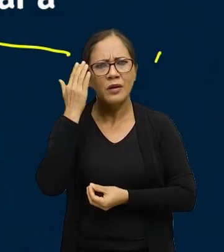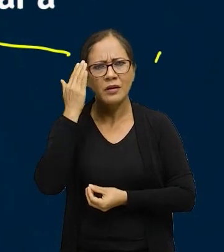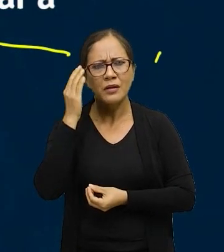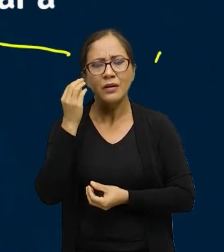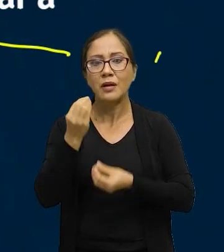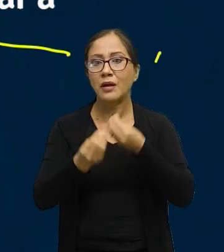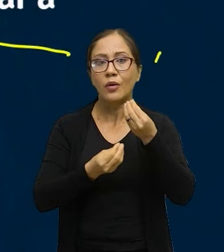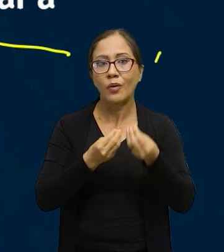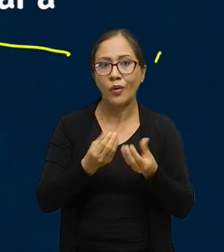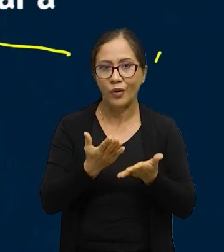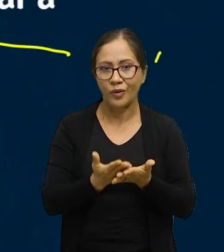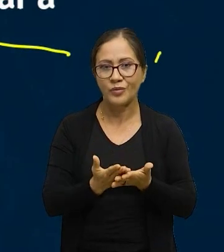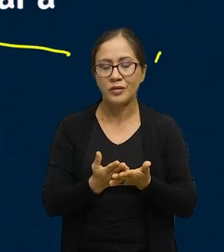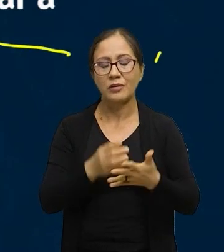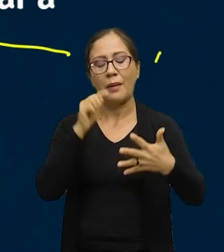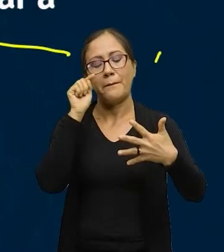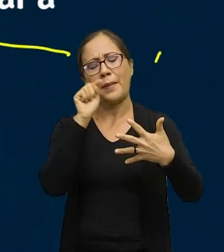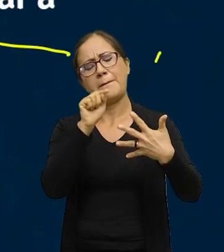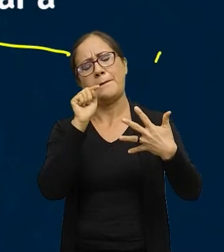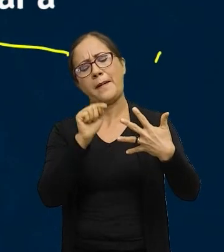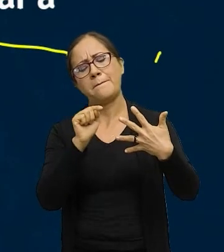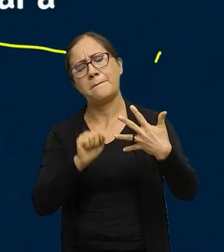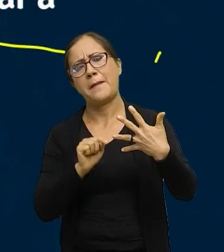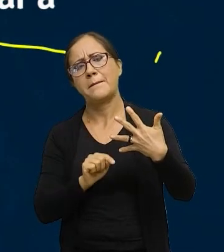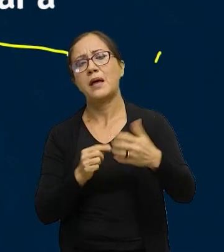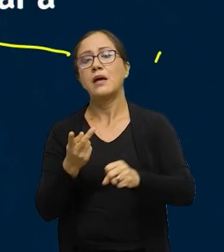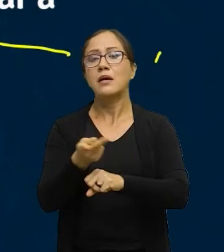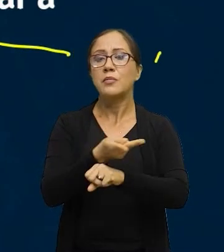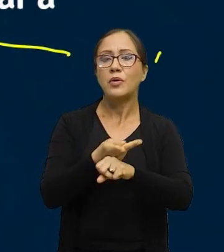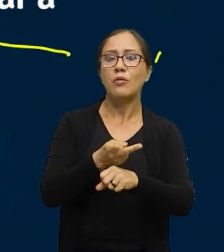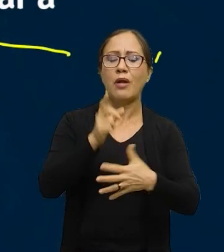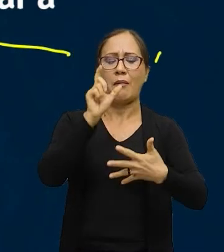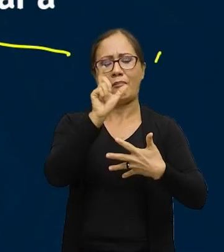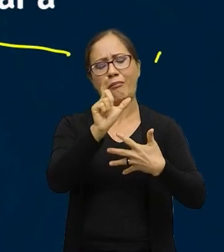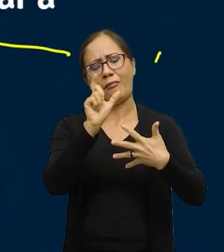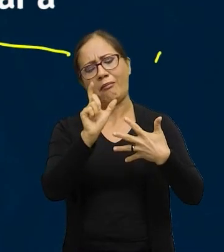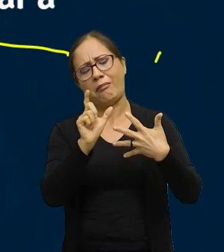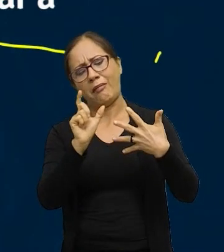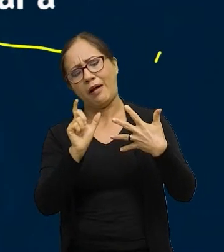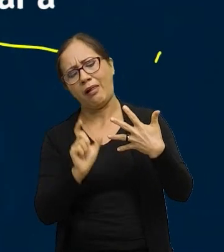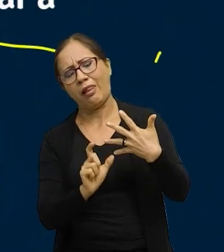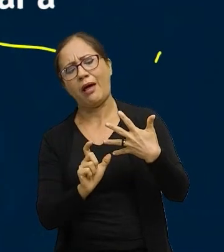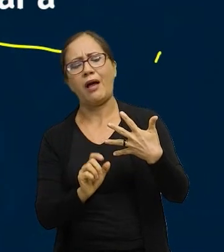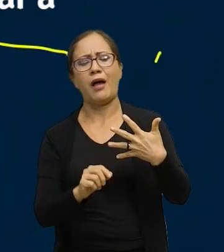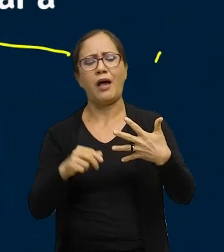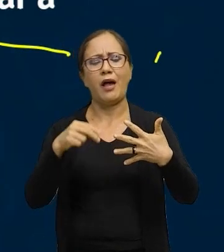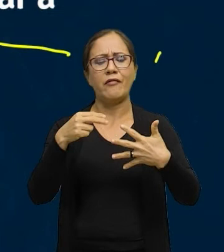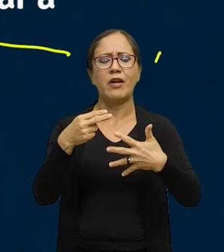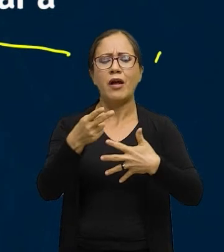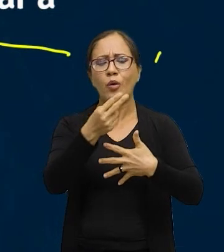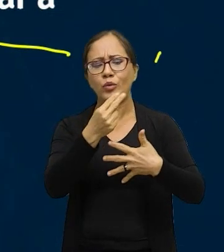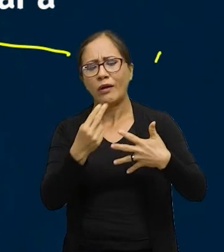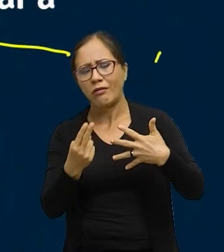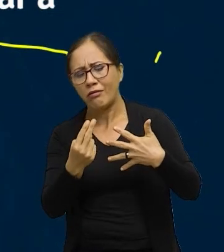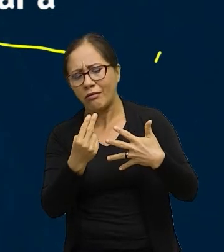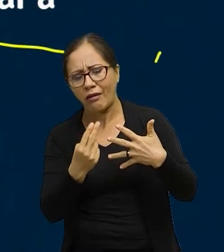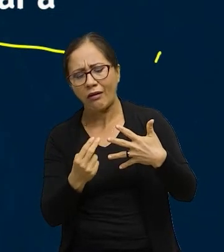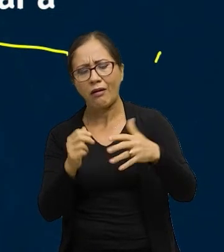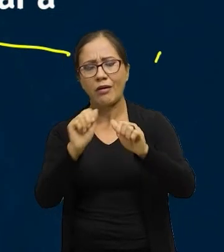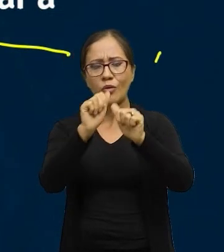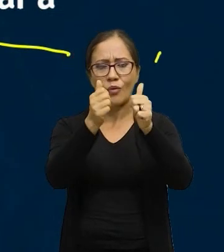Então, eu tenho que buscar os elementos. Qual é a palavra? Qual é o desenho, a imagem